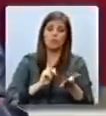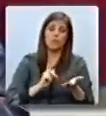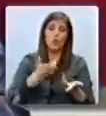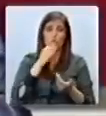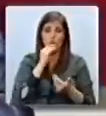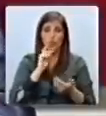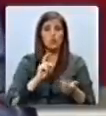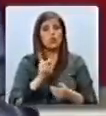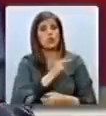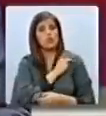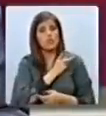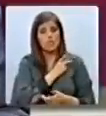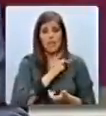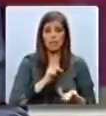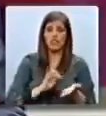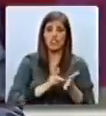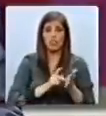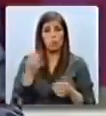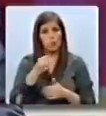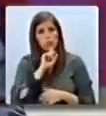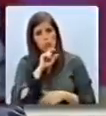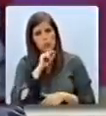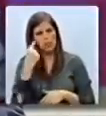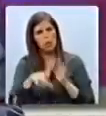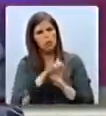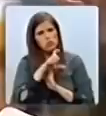as características para virem a ser excelentes profissionais.